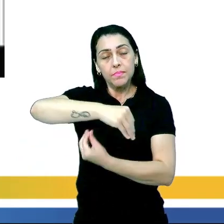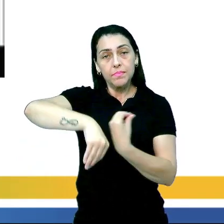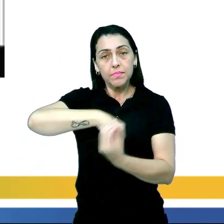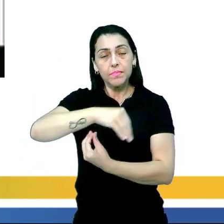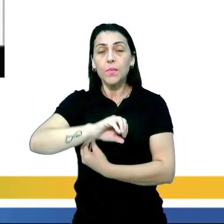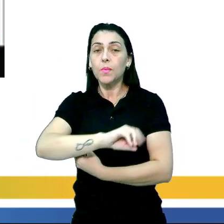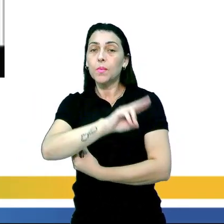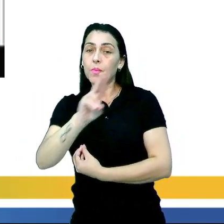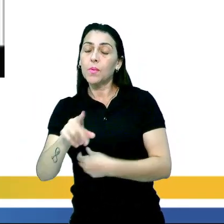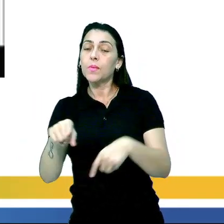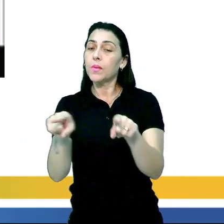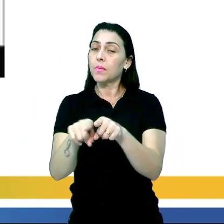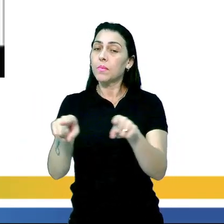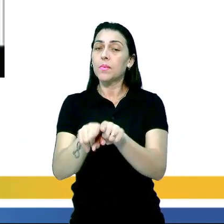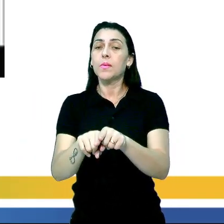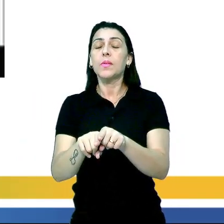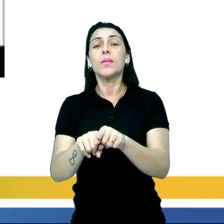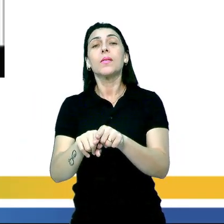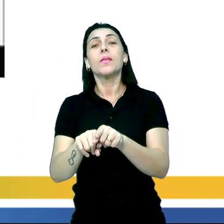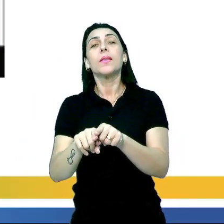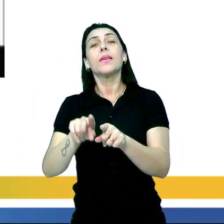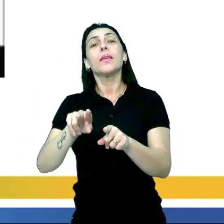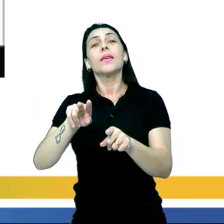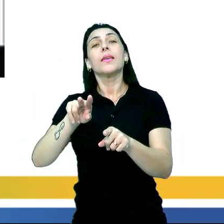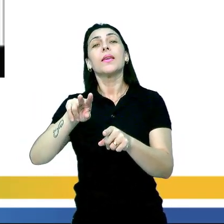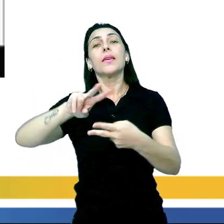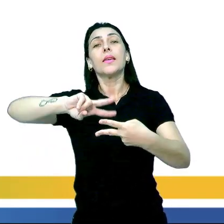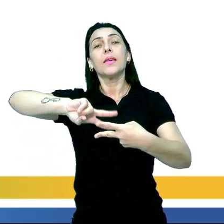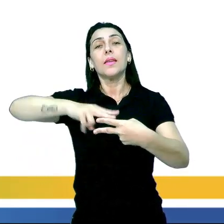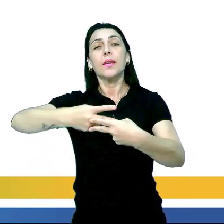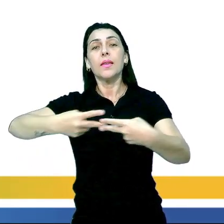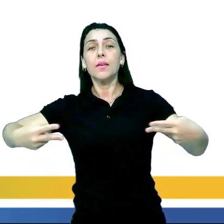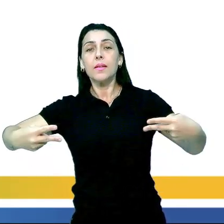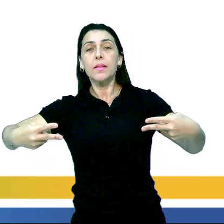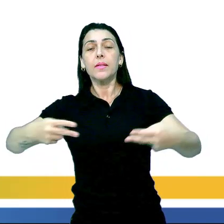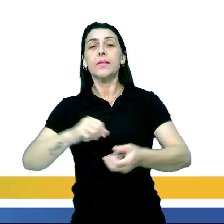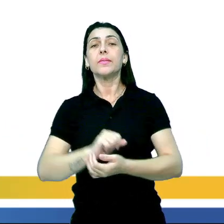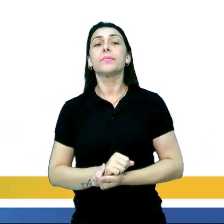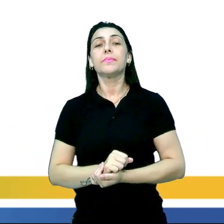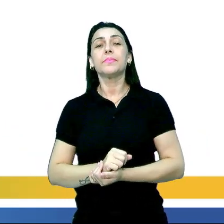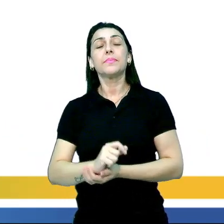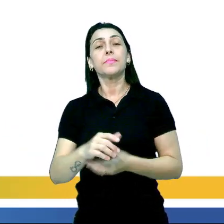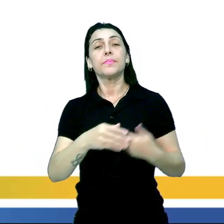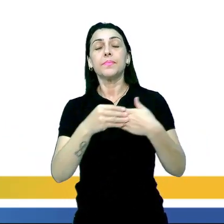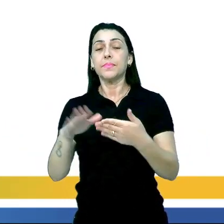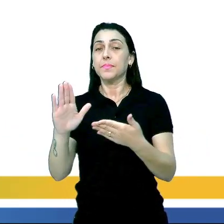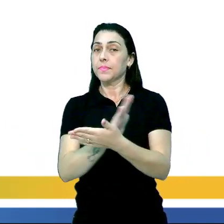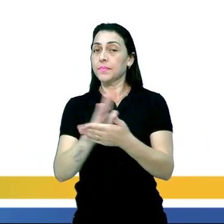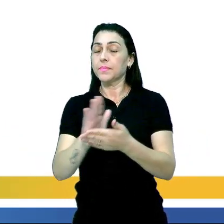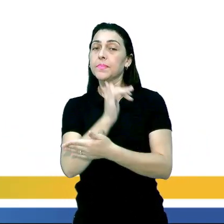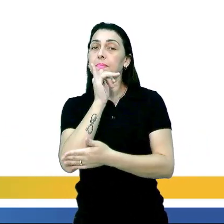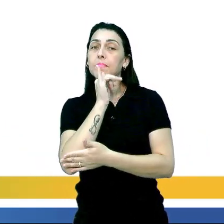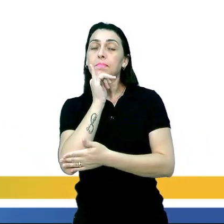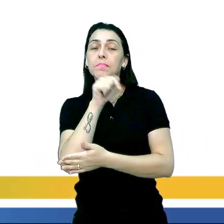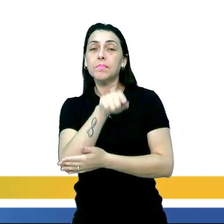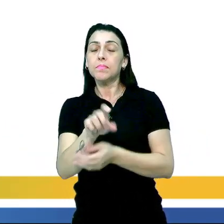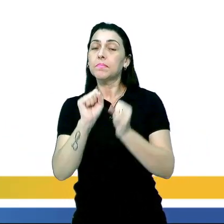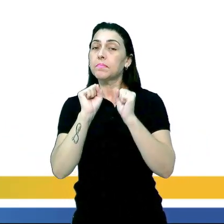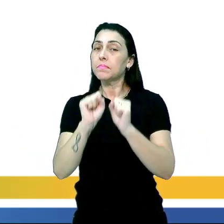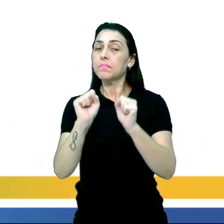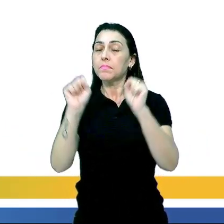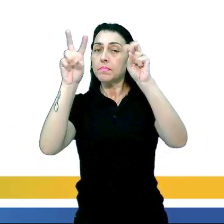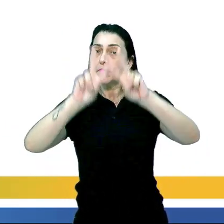mista ou também conhecida como linguagem híbrida. Aqui eu trouxe mais alguns exemplos para que vocês